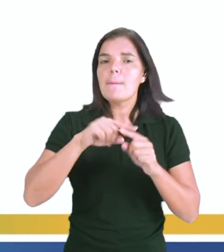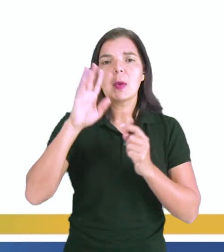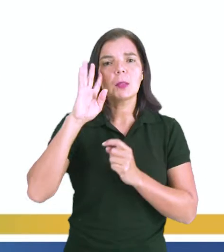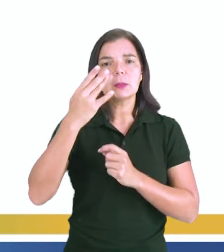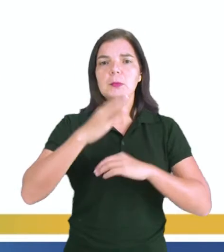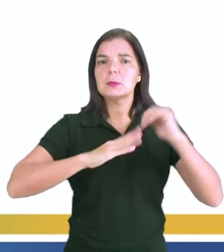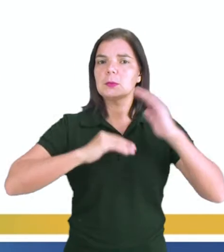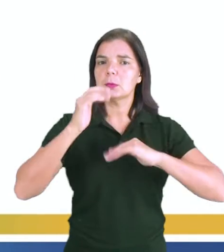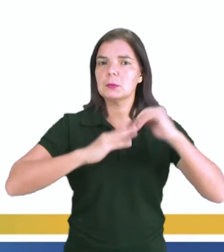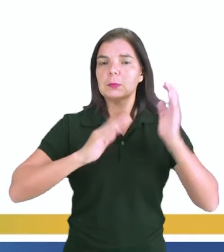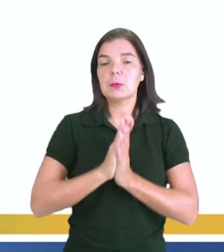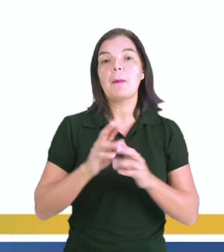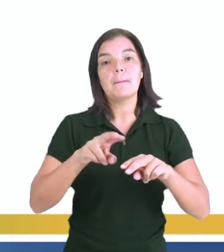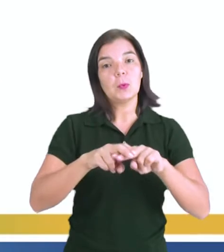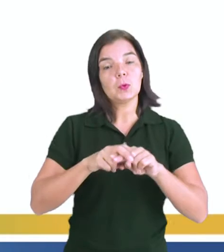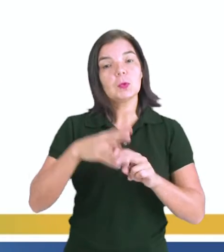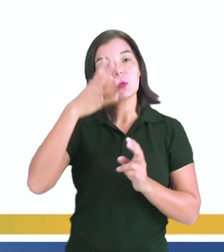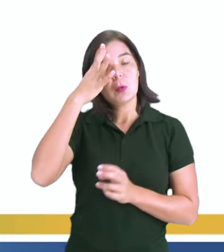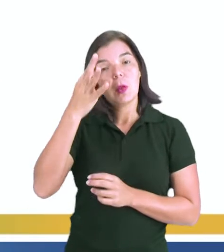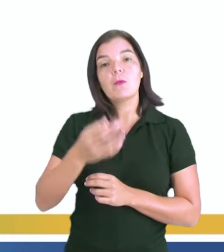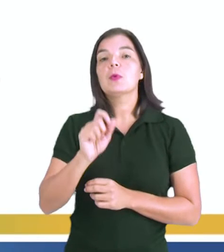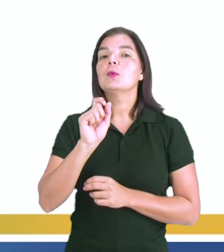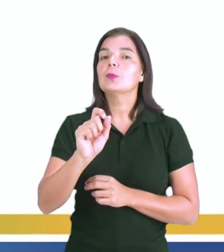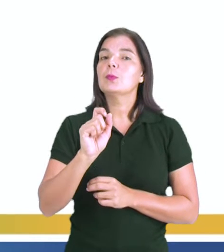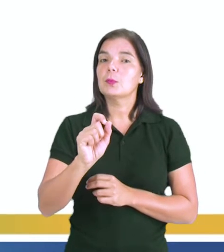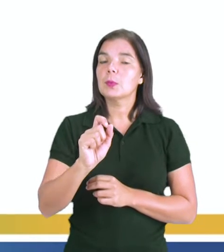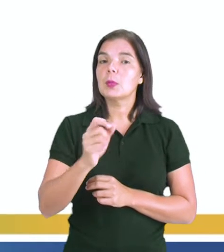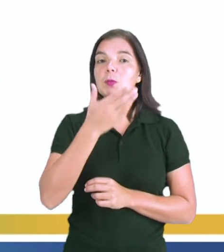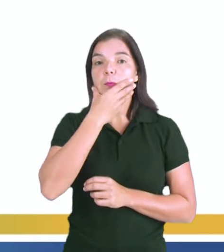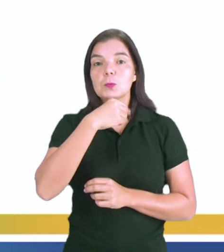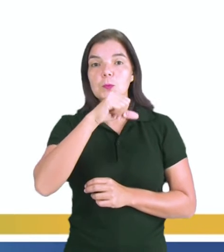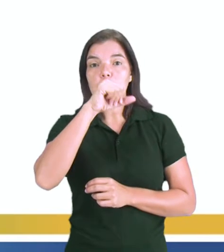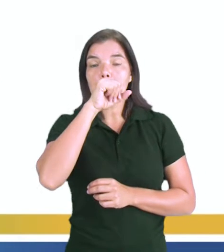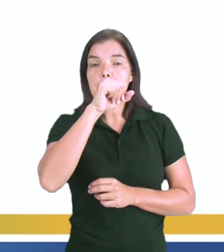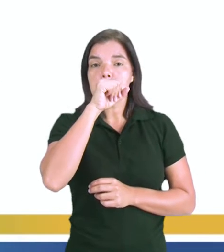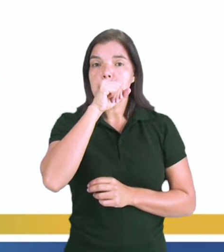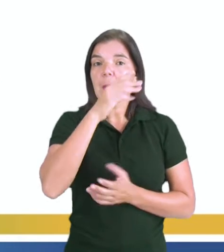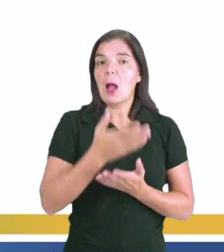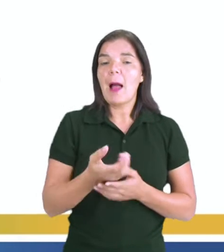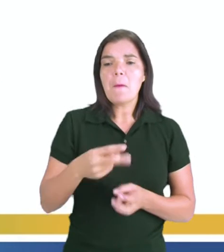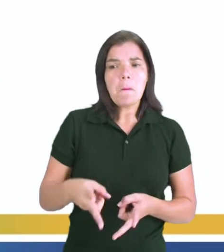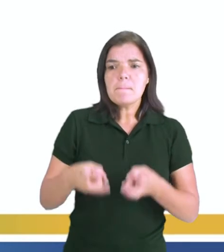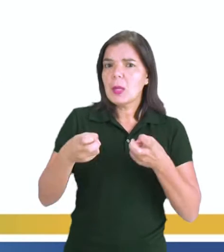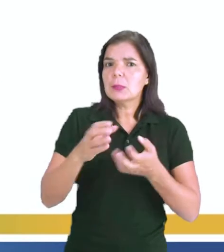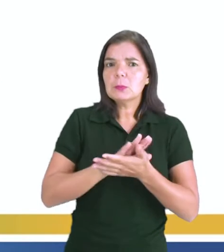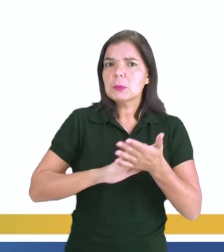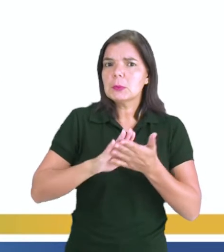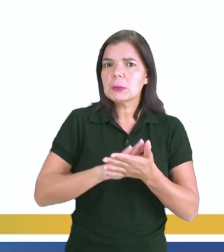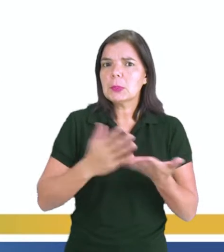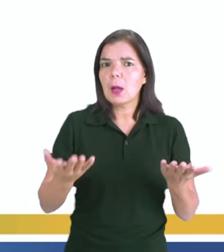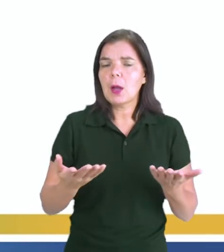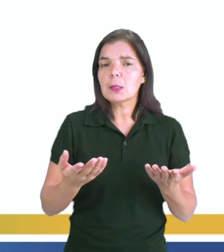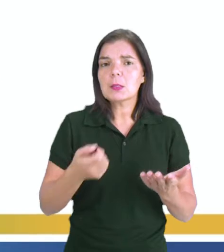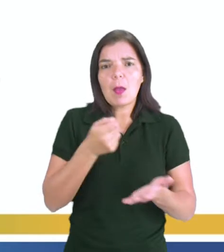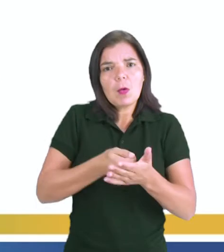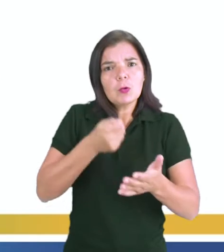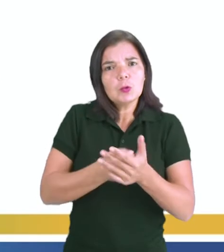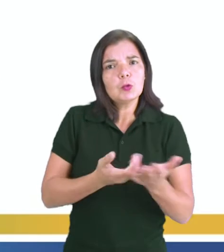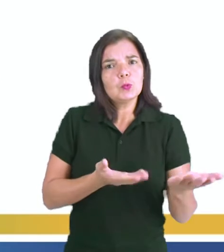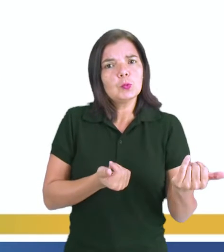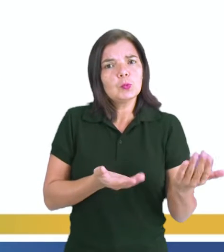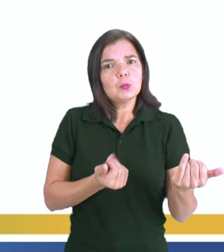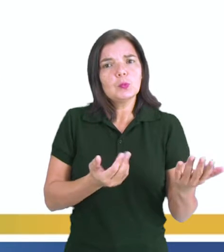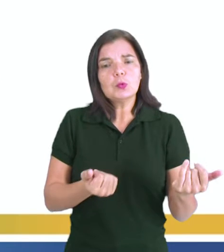essa profissão. Para isso, ele afirma categoricamente que os pais não se dão conta do absurdo que é exigir dos filhos tão